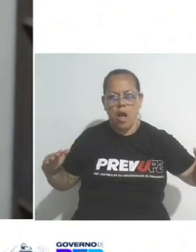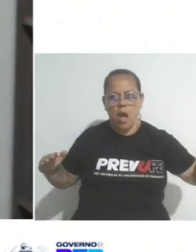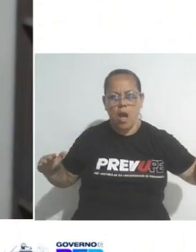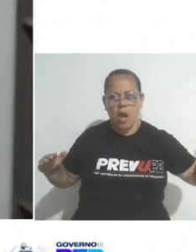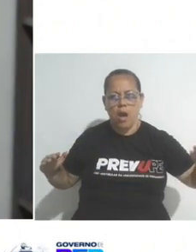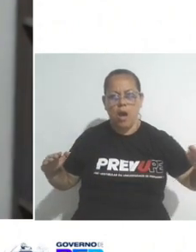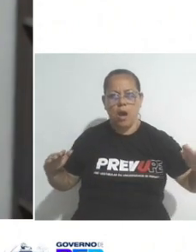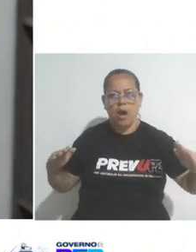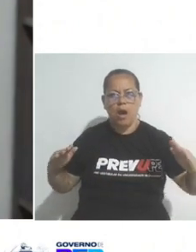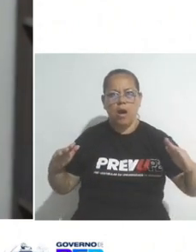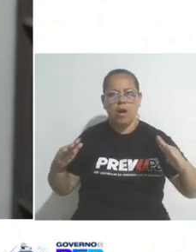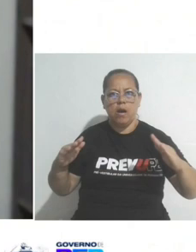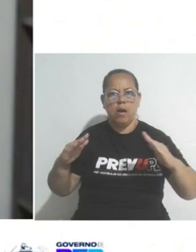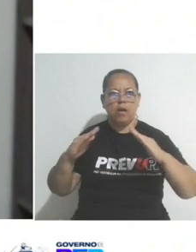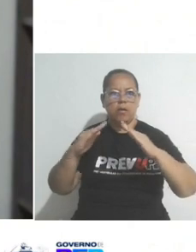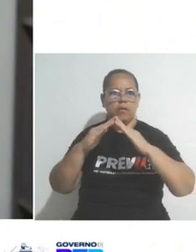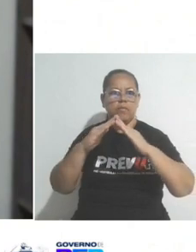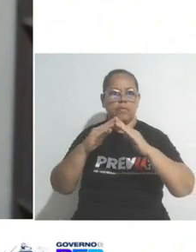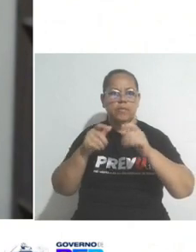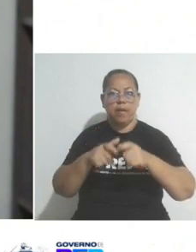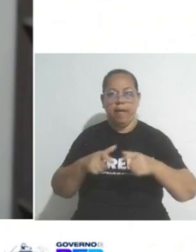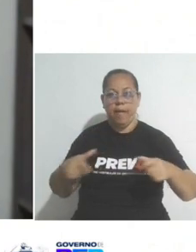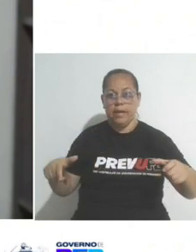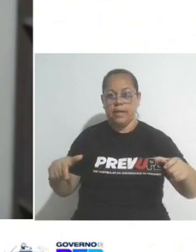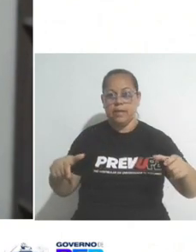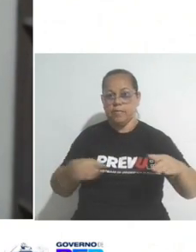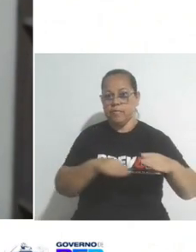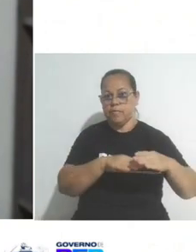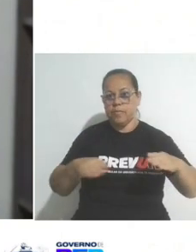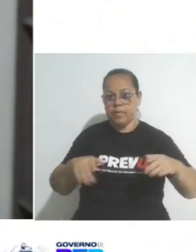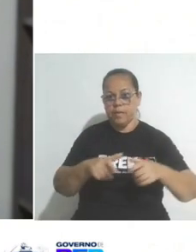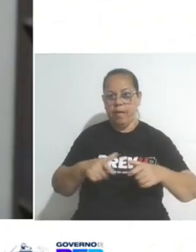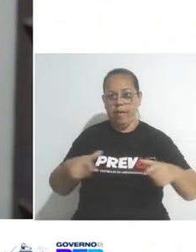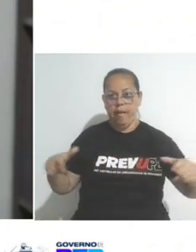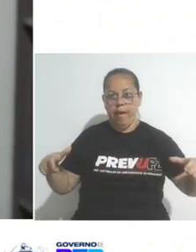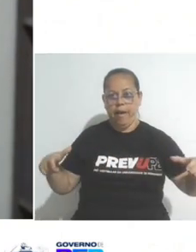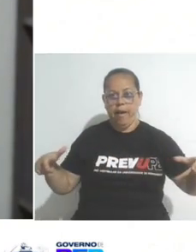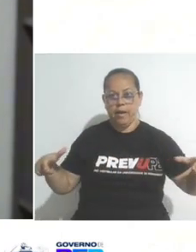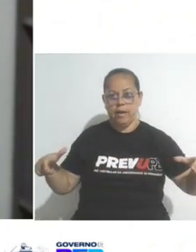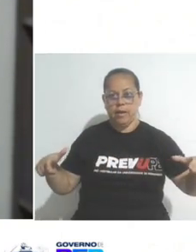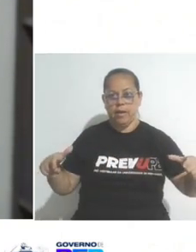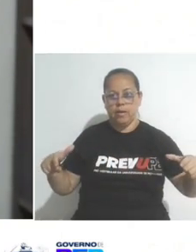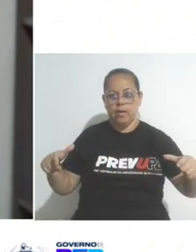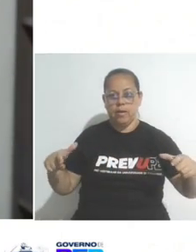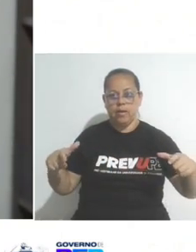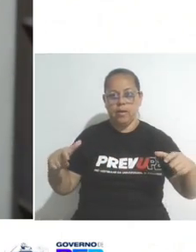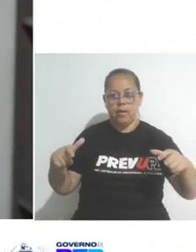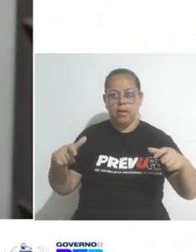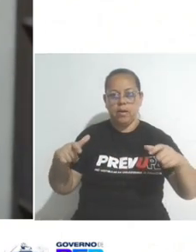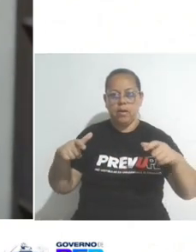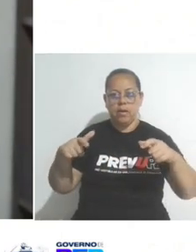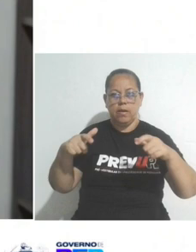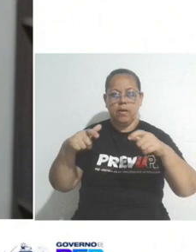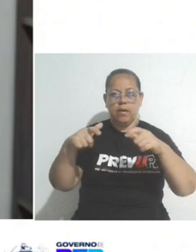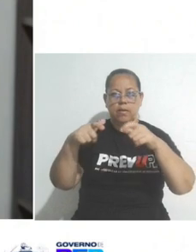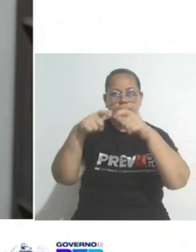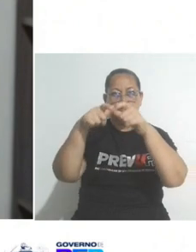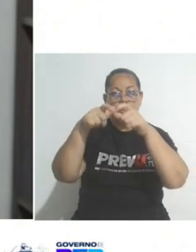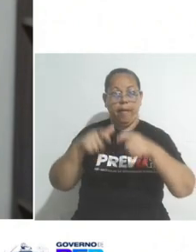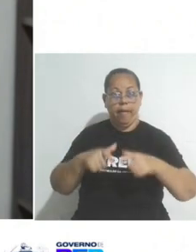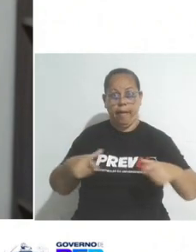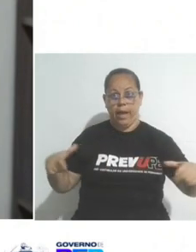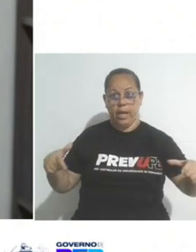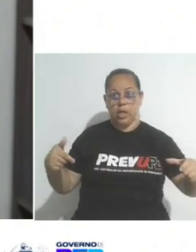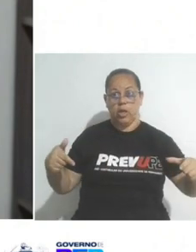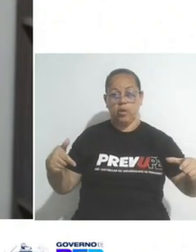base alargada numa pirâmide demográfica é exatamente um contingente de jovens muito grande